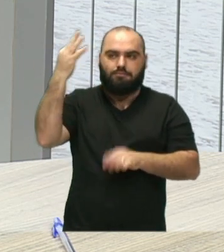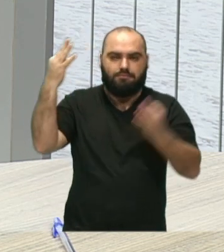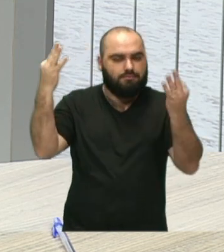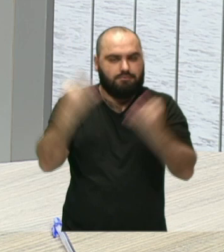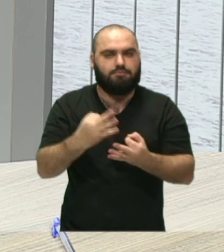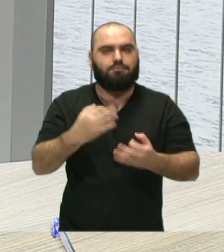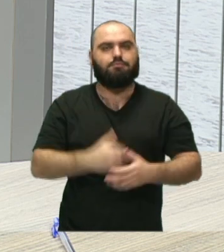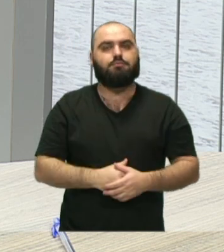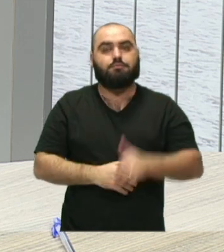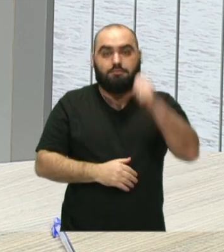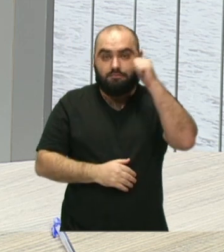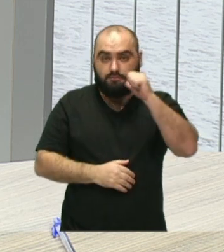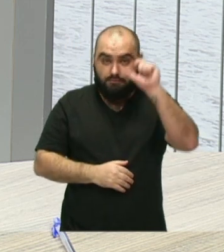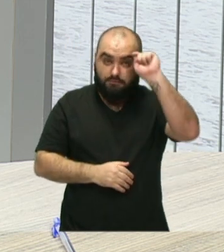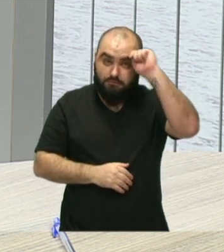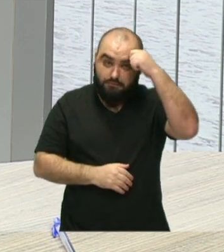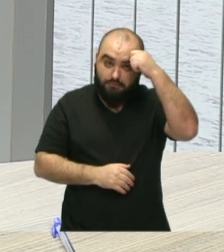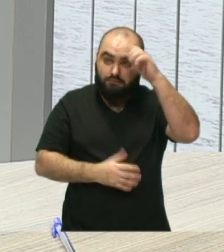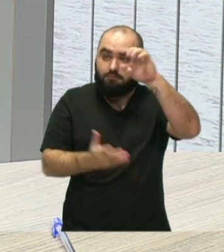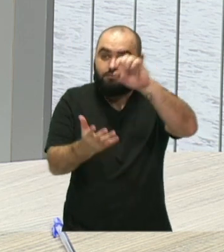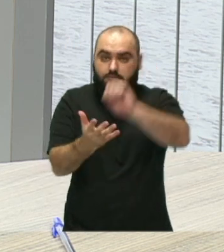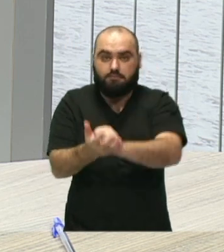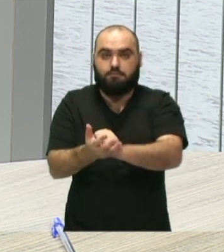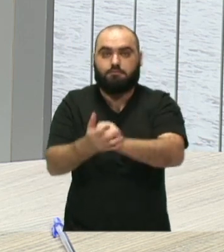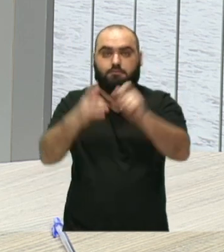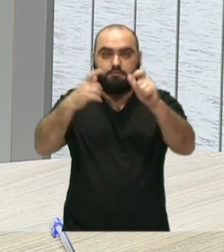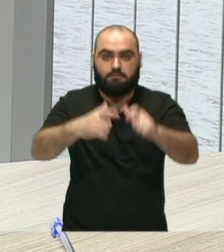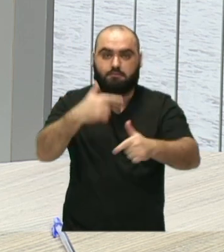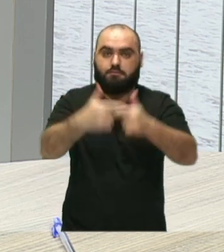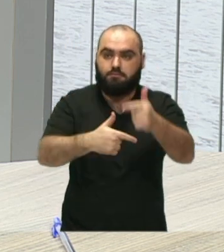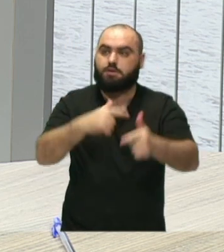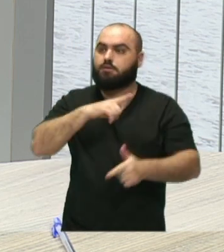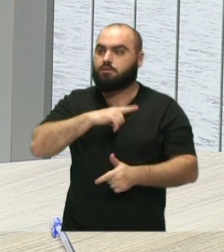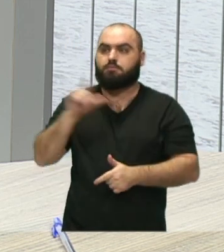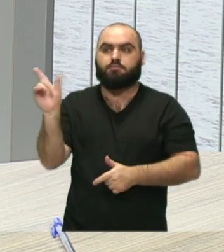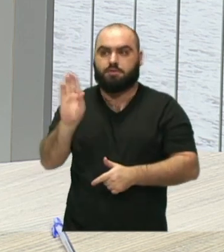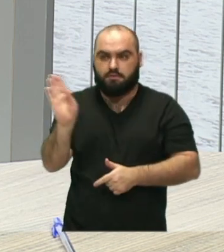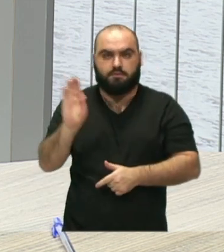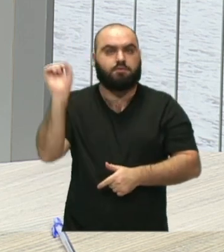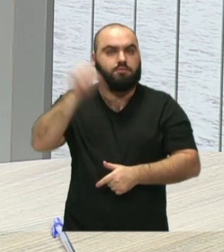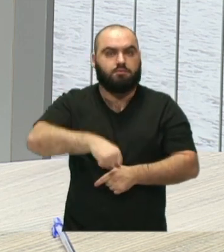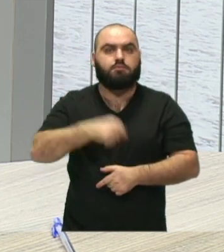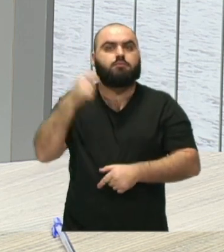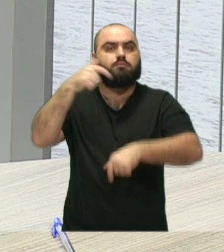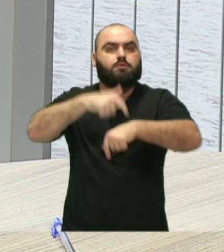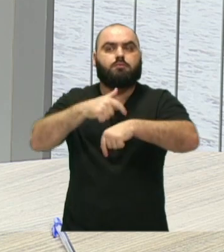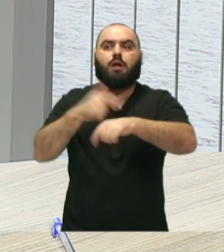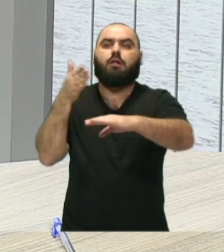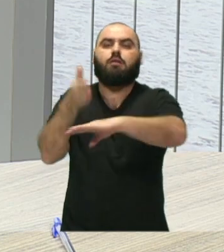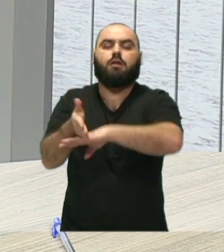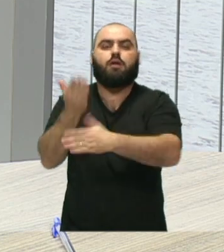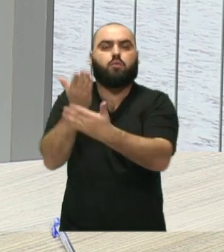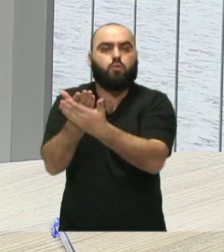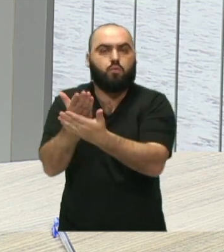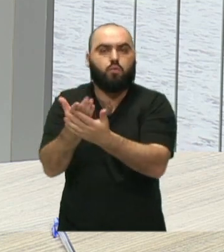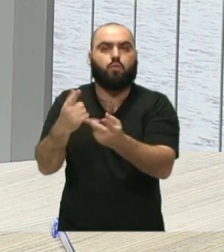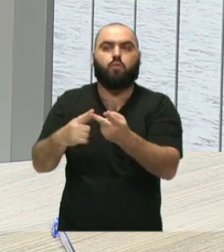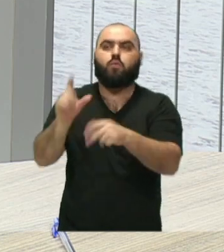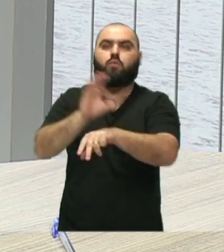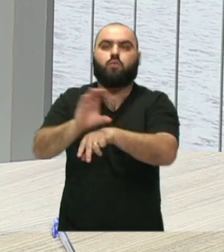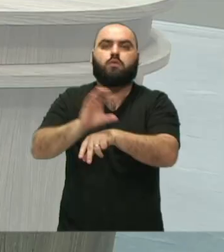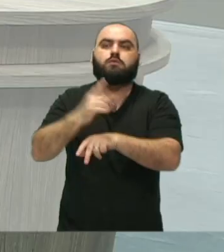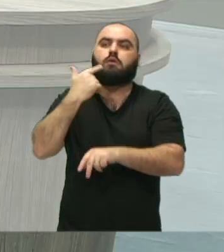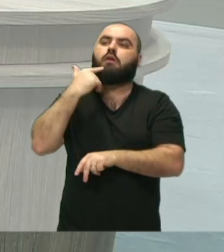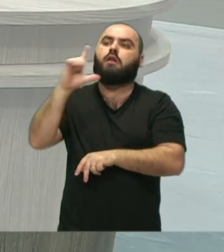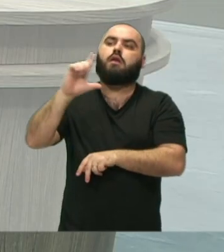ser credenciadas nos lugares onde trabalham e ter privilégios, sim, na hora de receber acesso a estudo, a cursos de